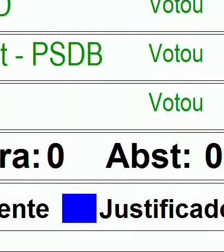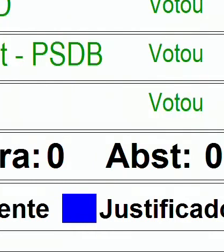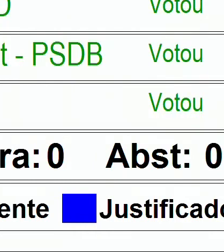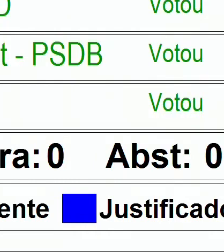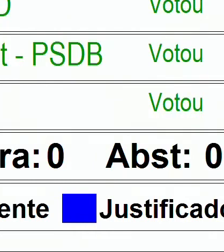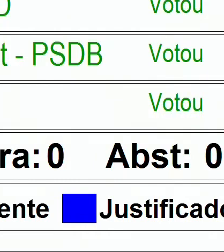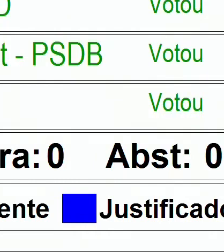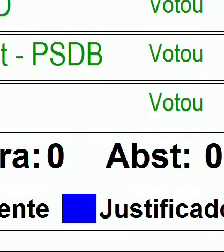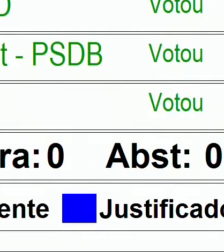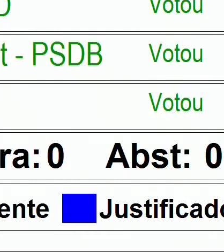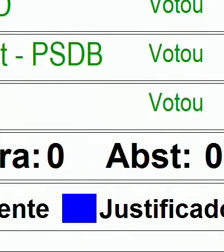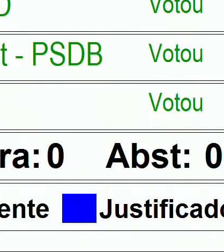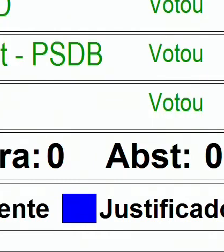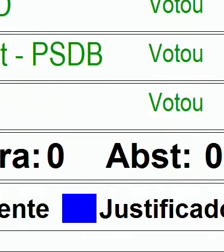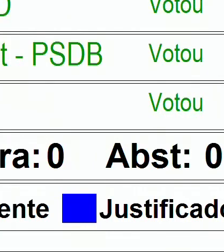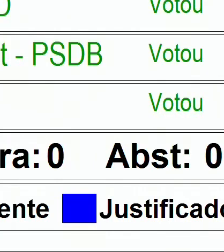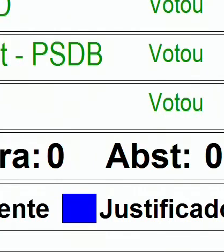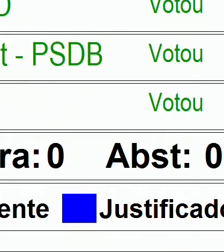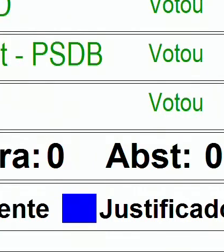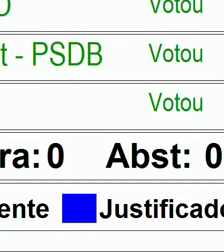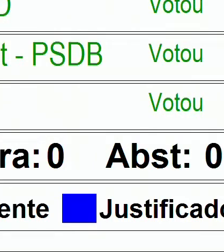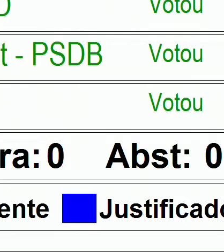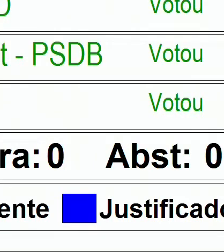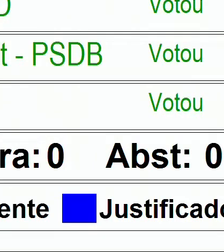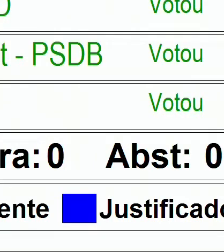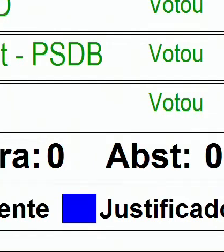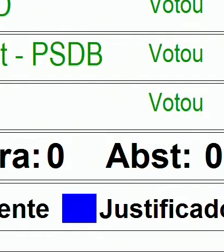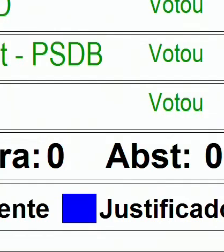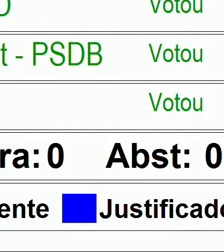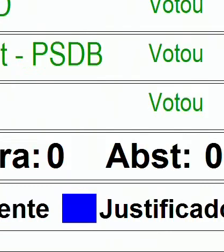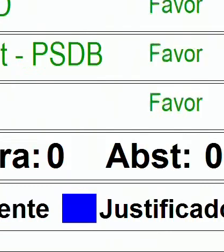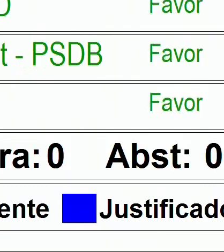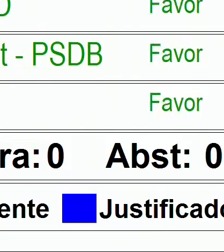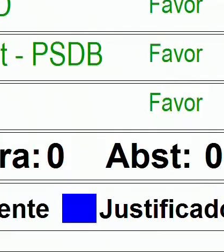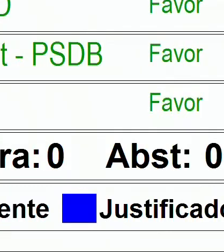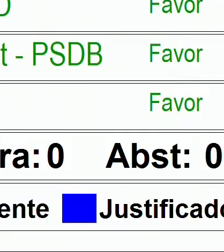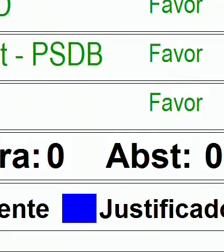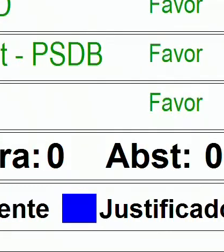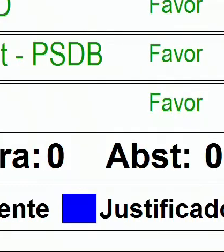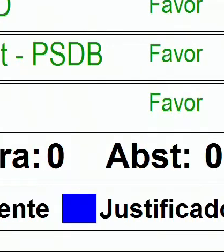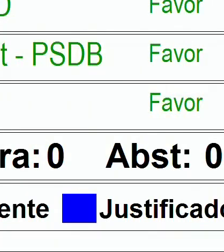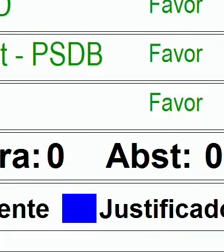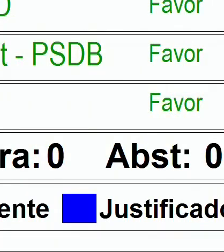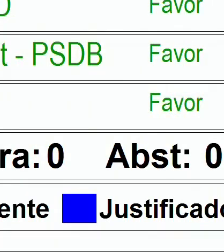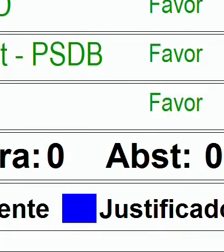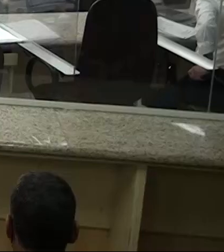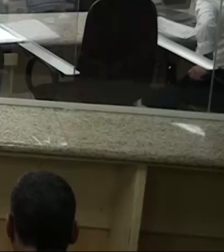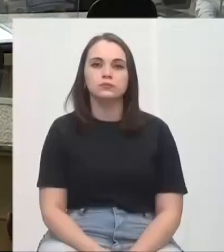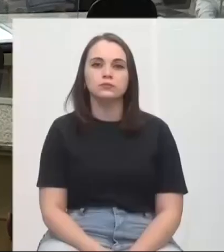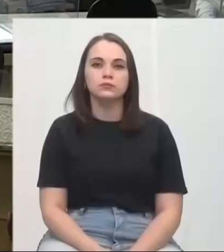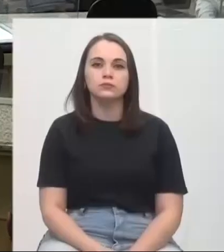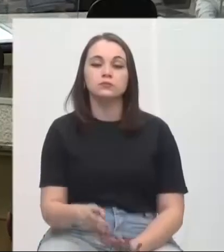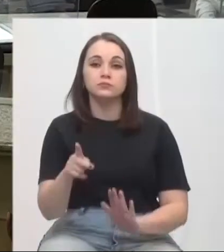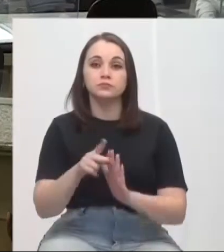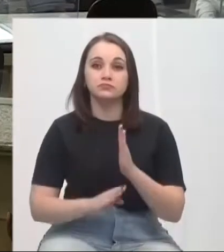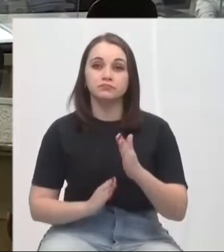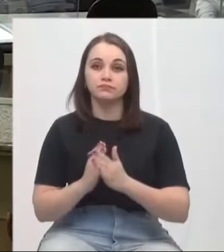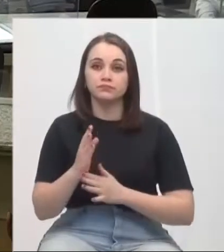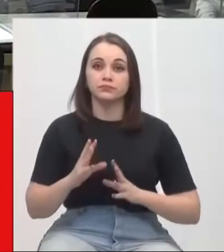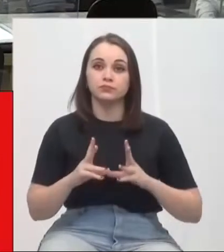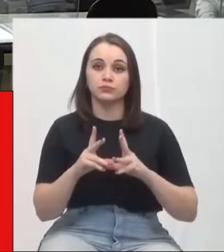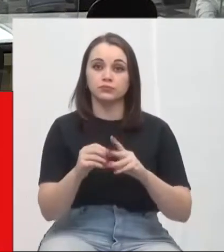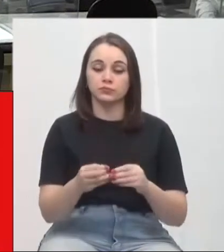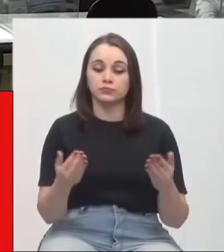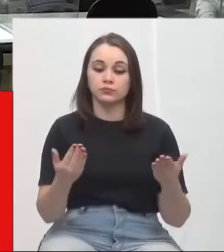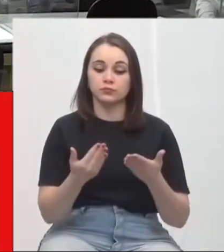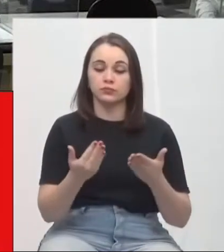O projeto foi aprovado por unanimidade. Em primeira discussão e votação, o projeto de lei do Poder Executivo, número